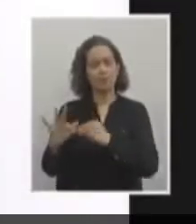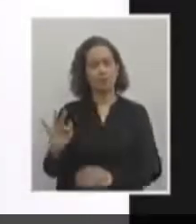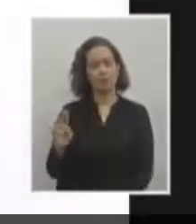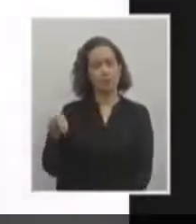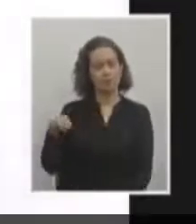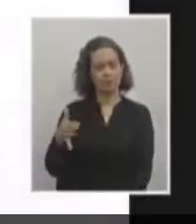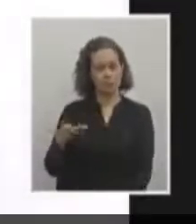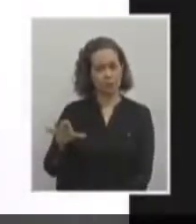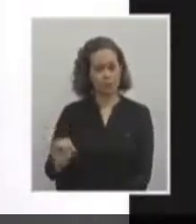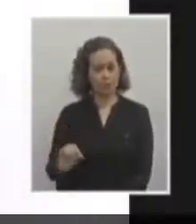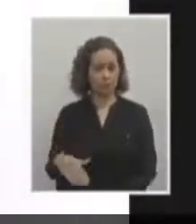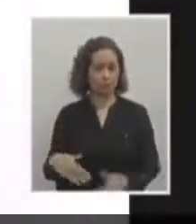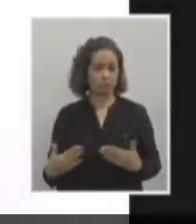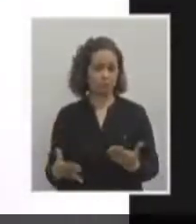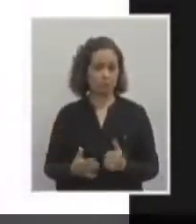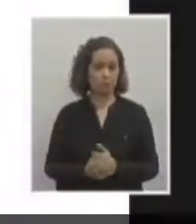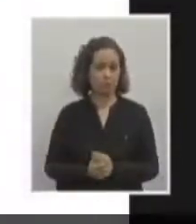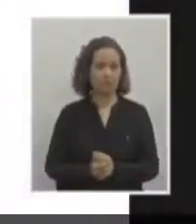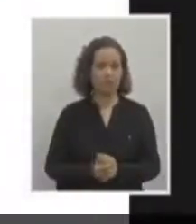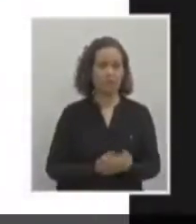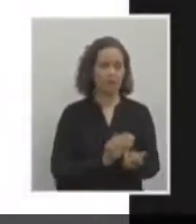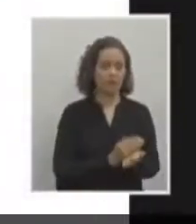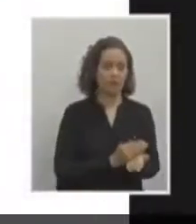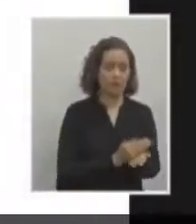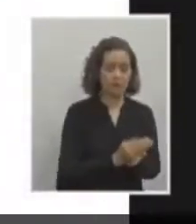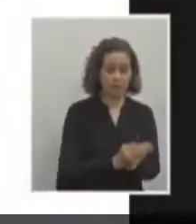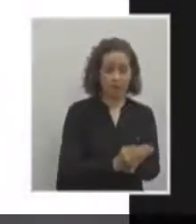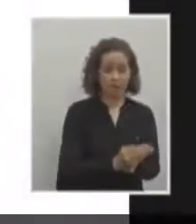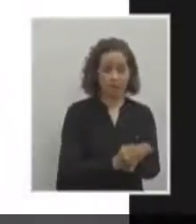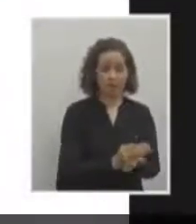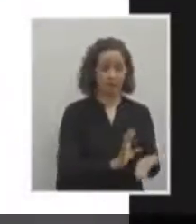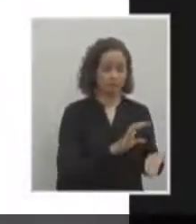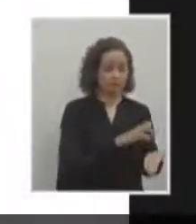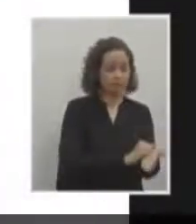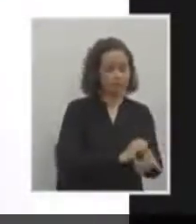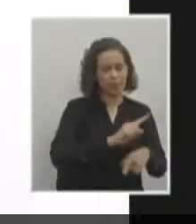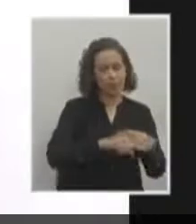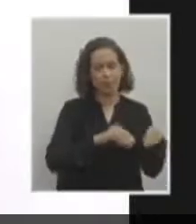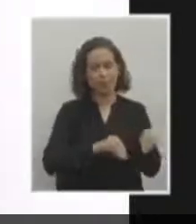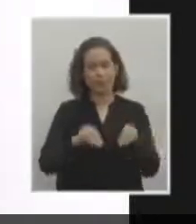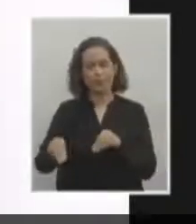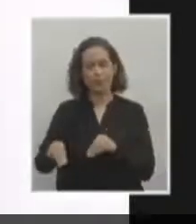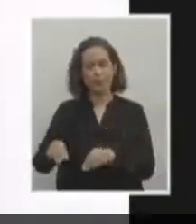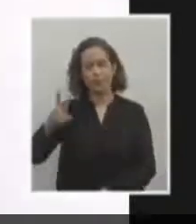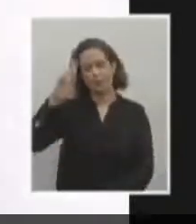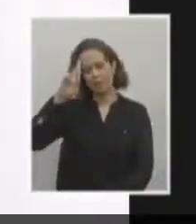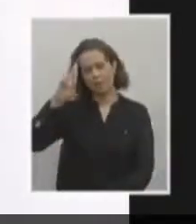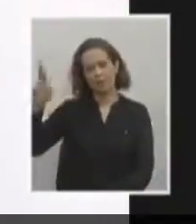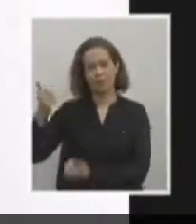regência para atuar como vice-diretor. Os demais cargos, eles têm uma licença legal. Se